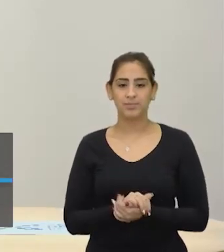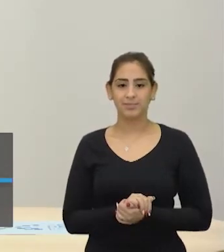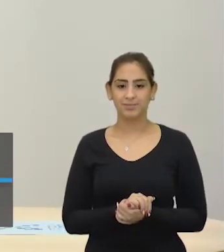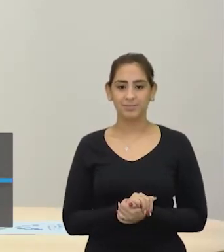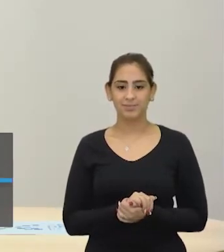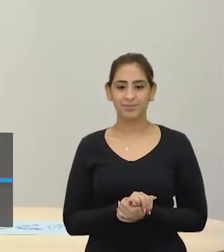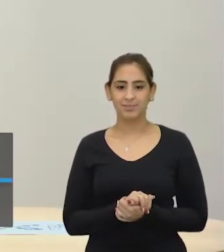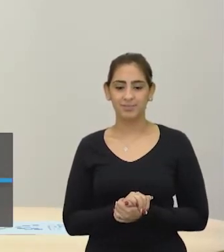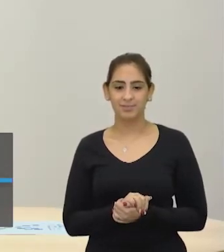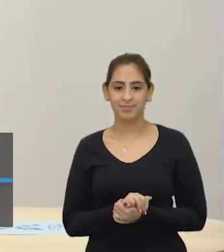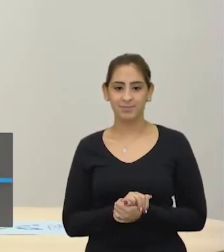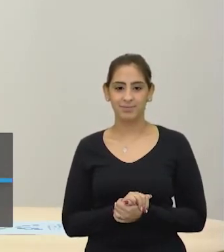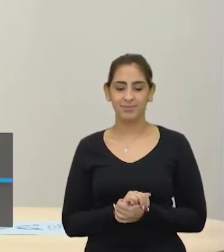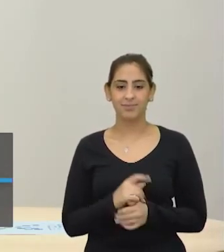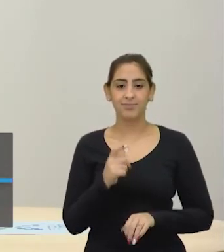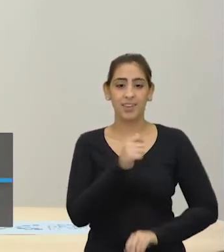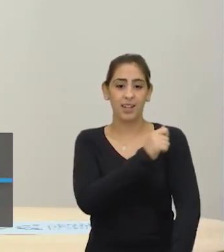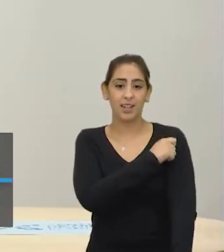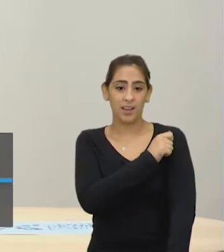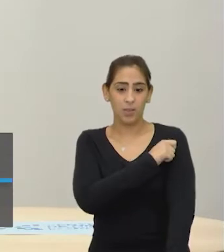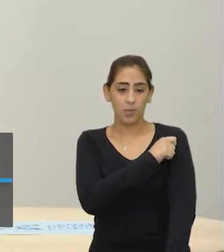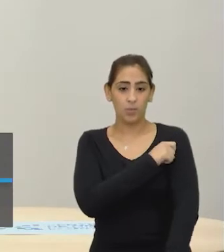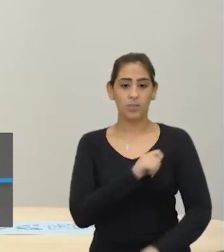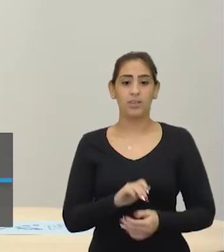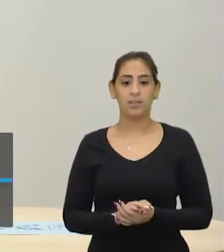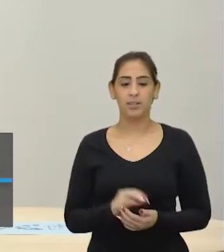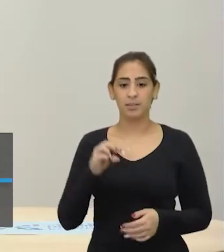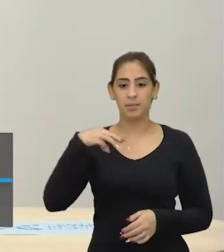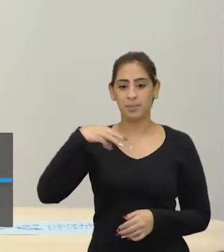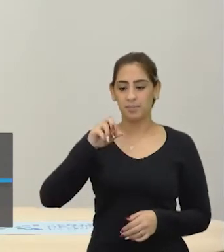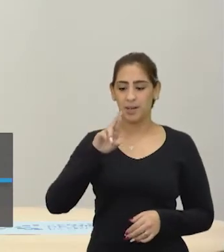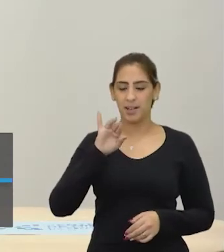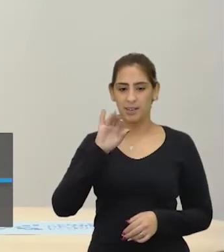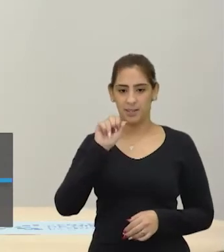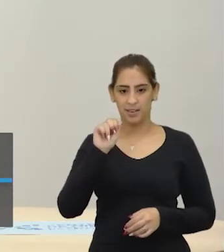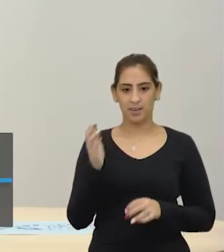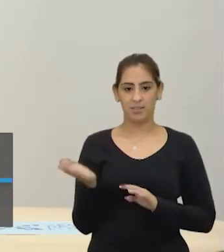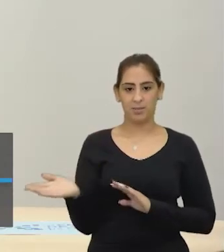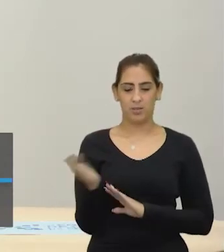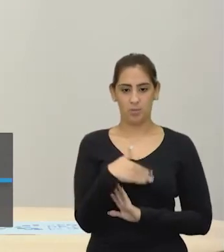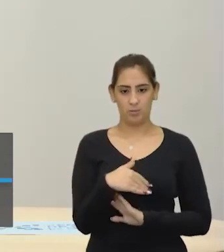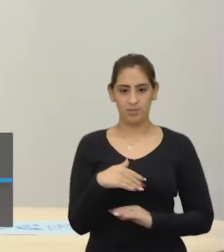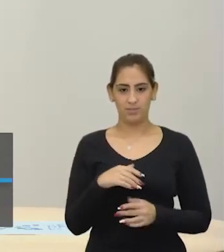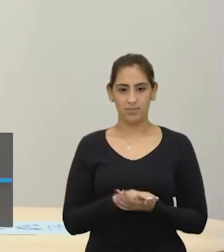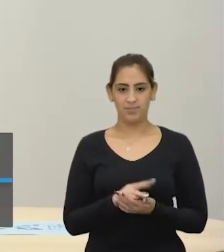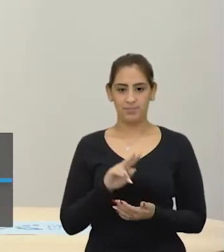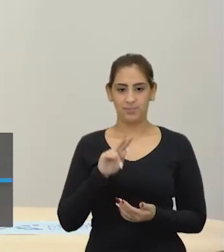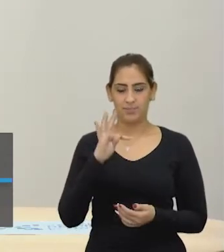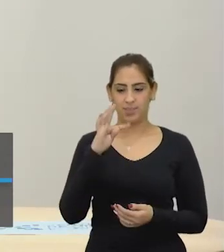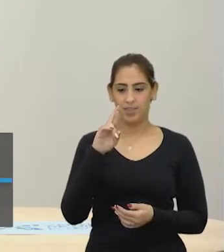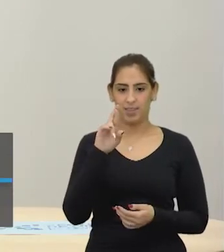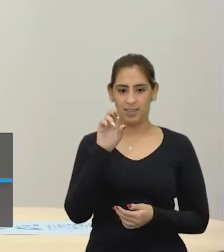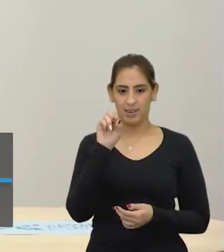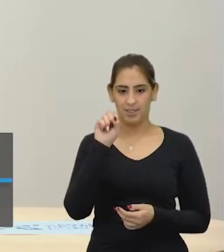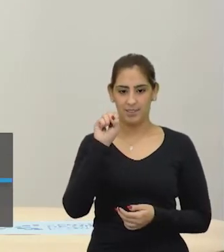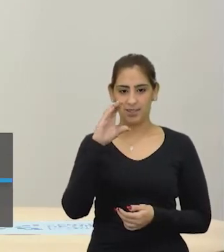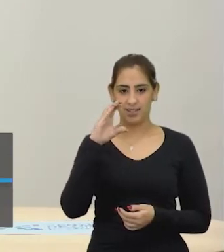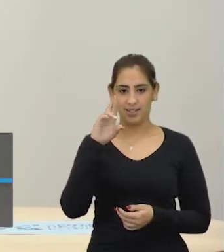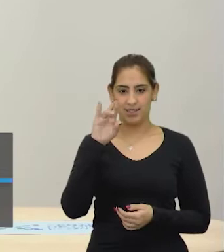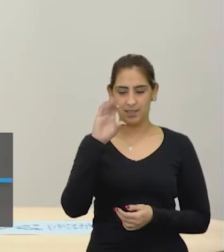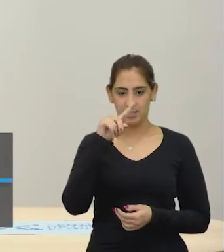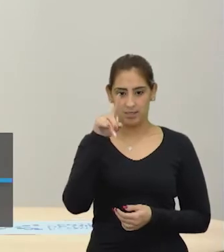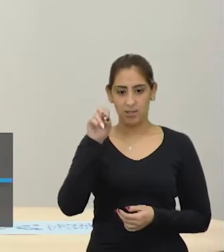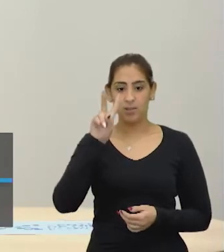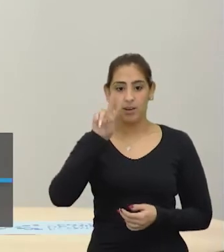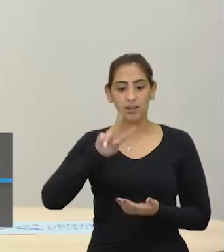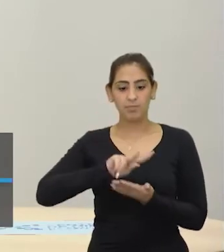Uma resposta aqui da aluna que a professora Marilene trouxe. Transcrição é transcrever ou escrever o que